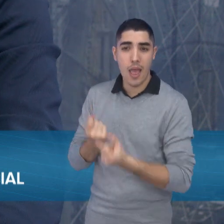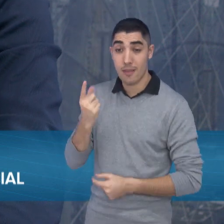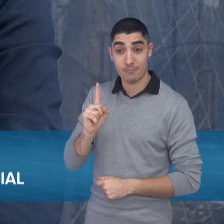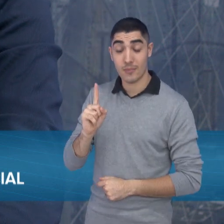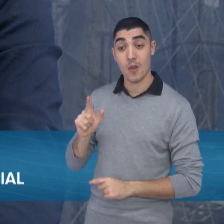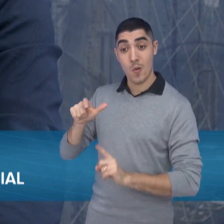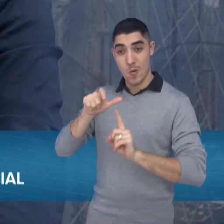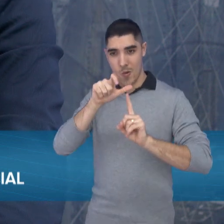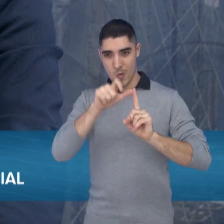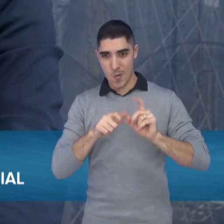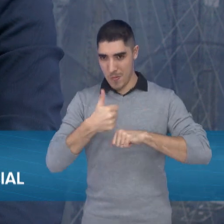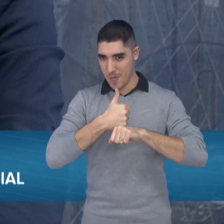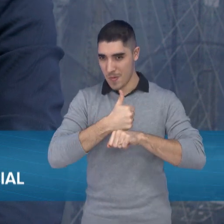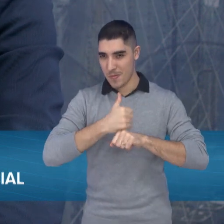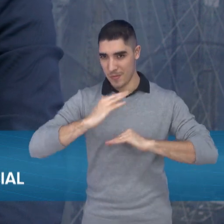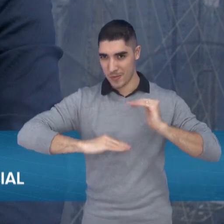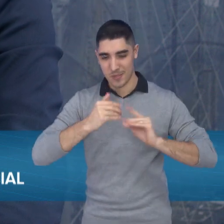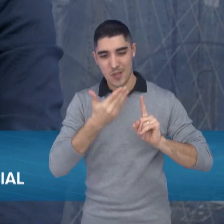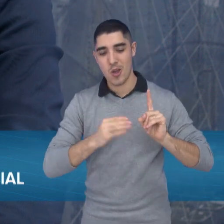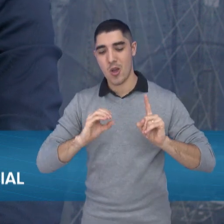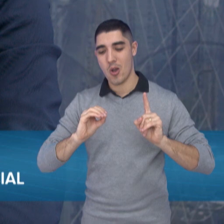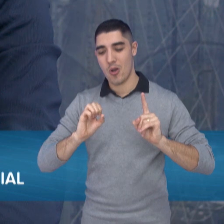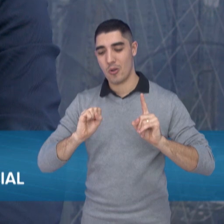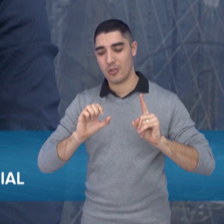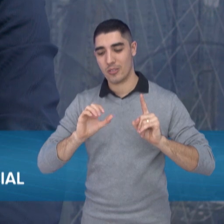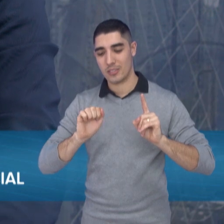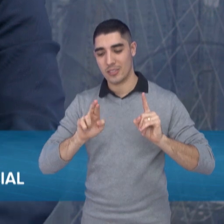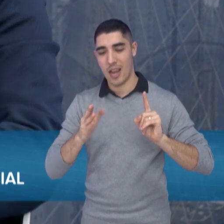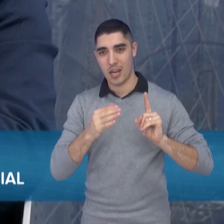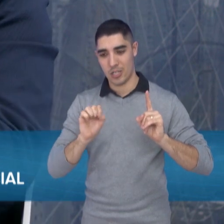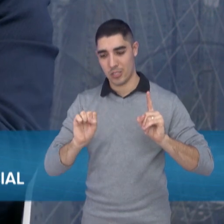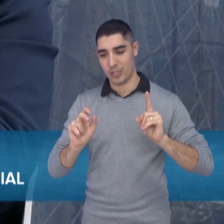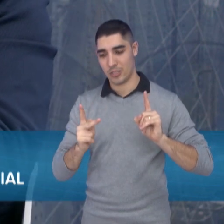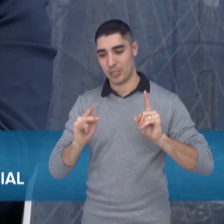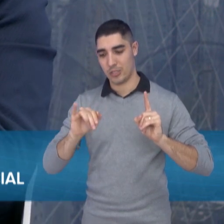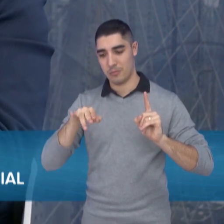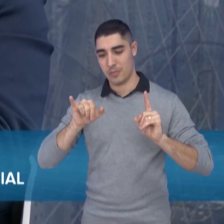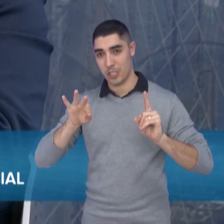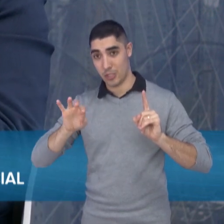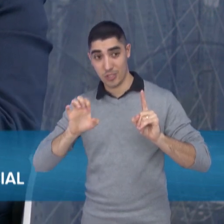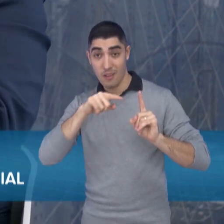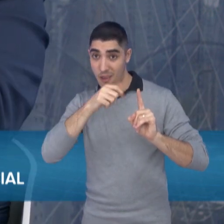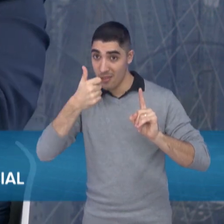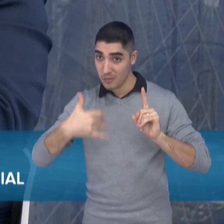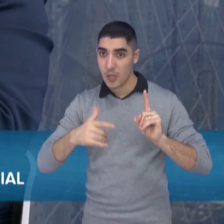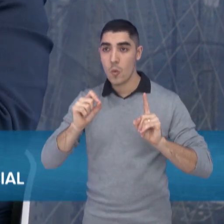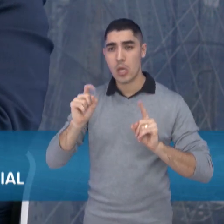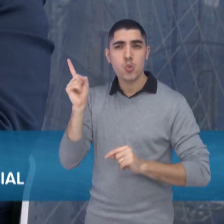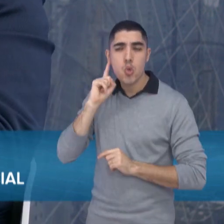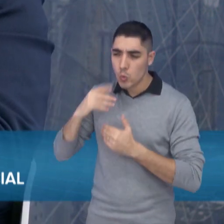Schmidt. Para vencer é necessário empenho e dedicação, todos os dias, não só de vez em quando. E essa constância de propósito, numa